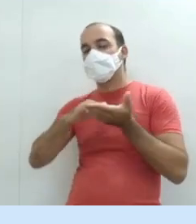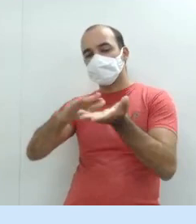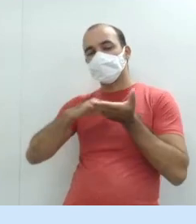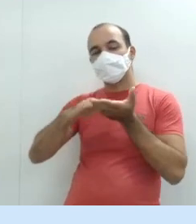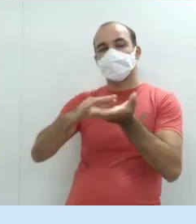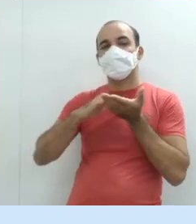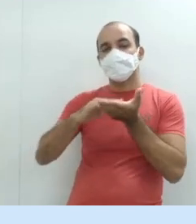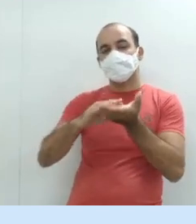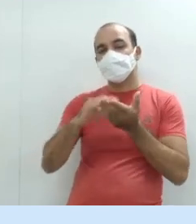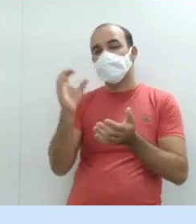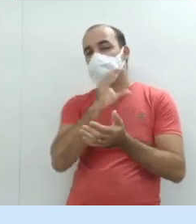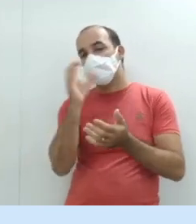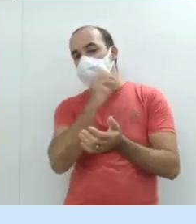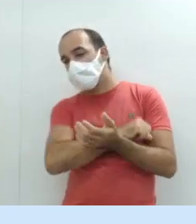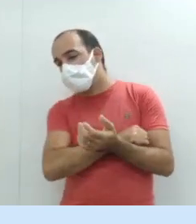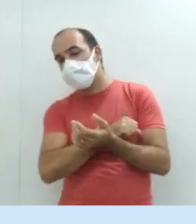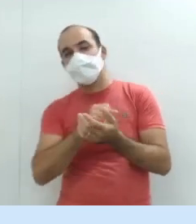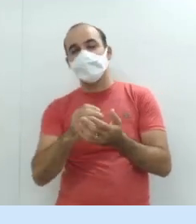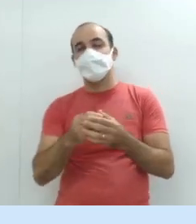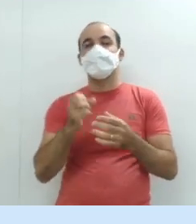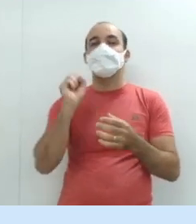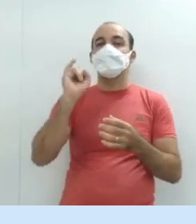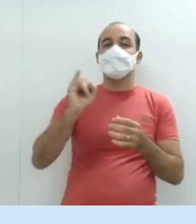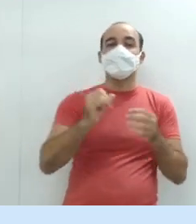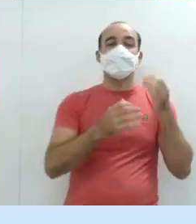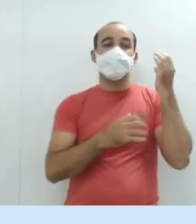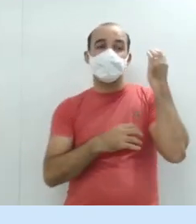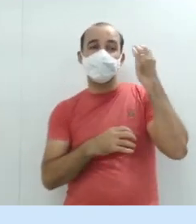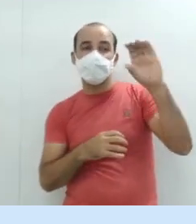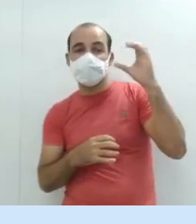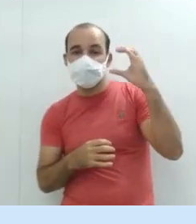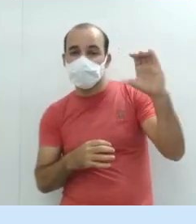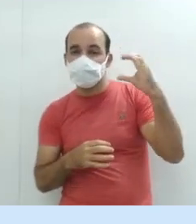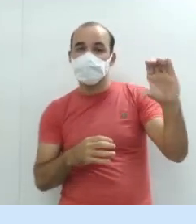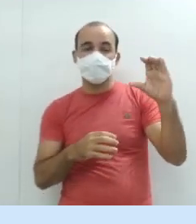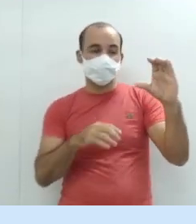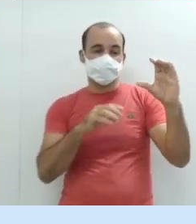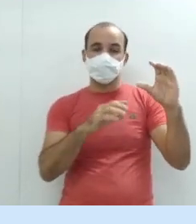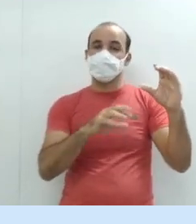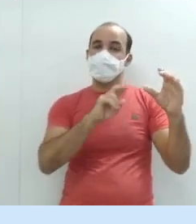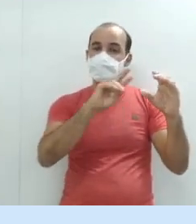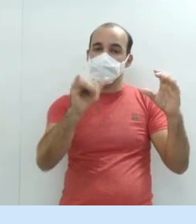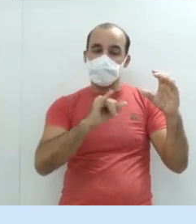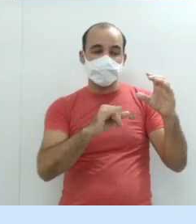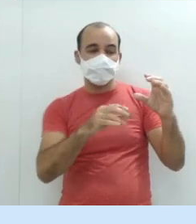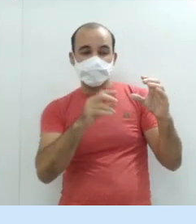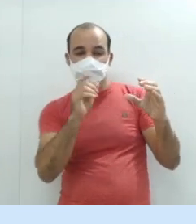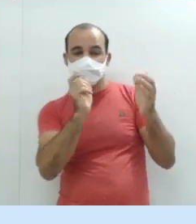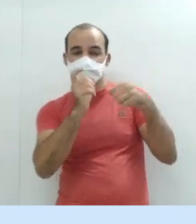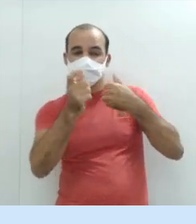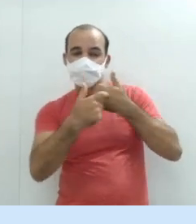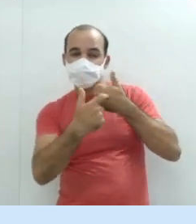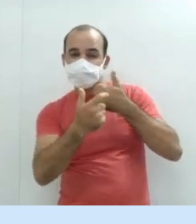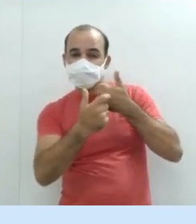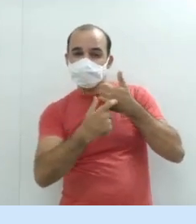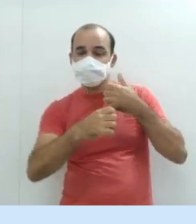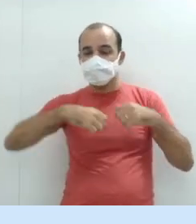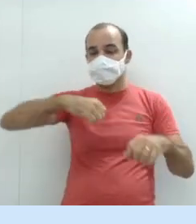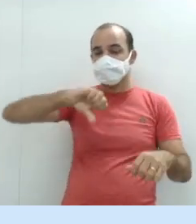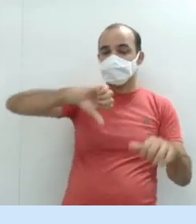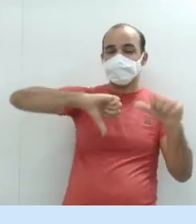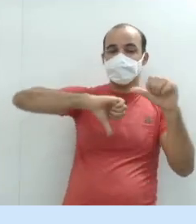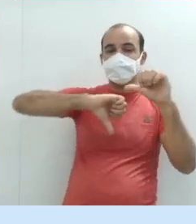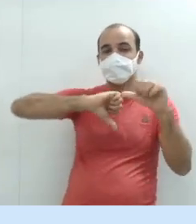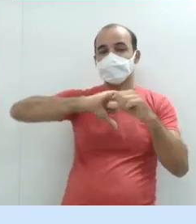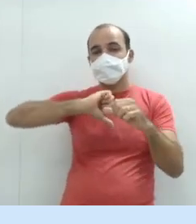veja logo. Se você posta alguma coisa, você vai olhar logo para essa postagem. Será que alguém viu? Será que alguém